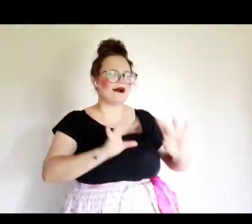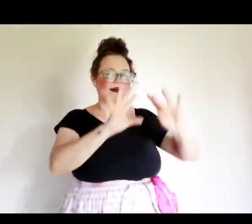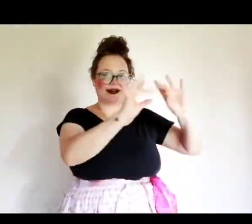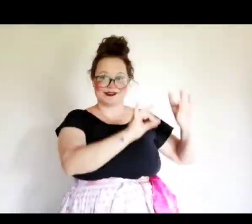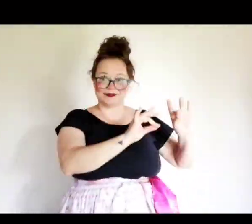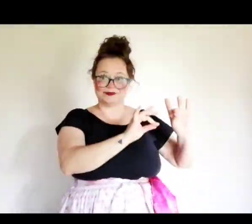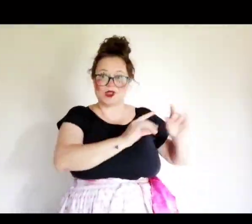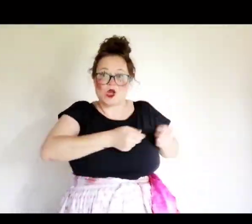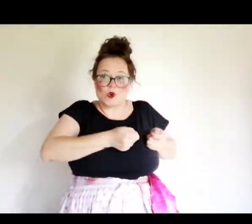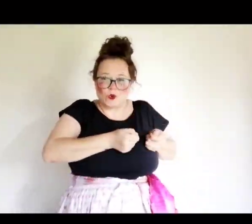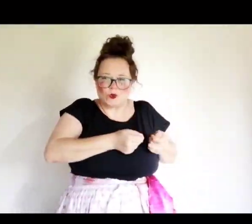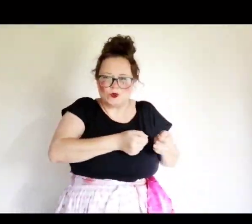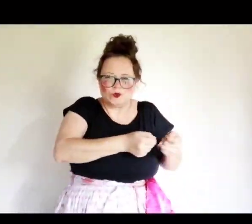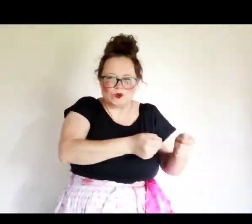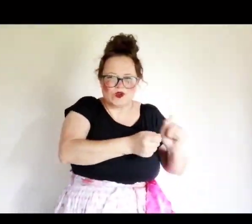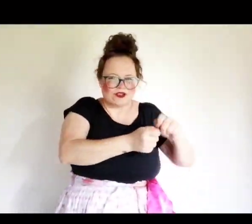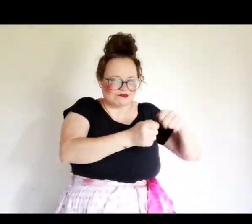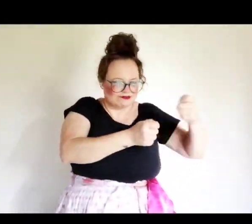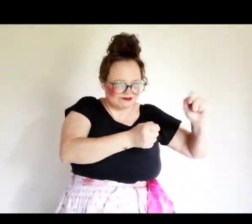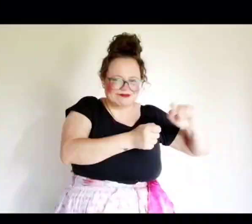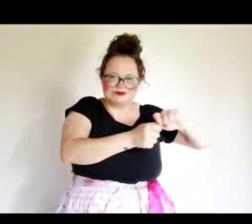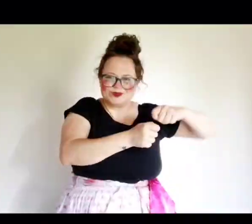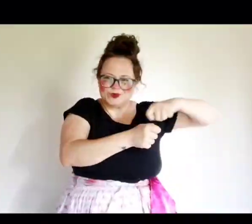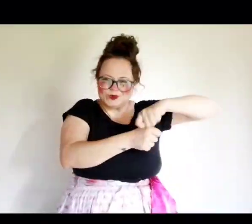E essa parte da costura,